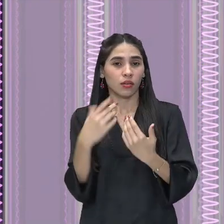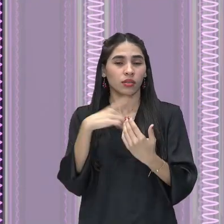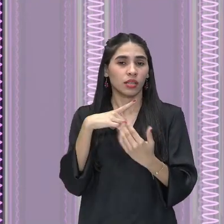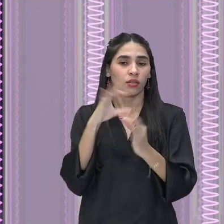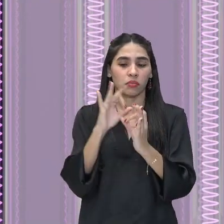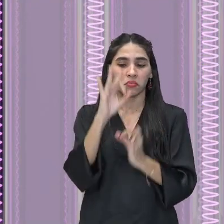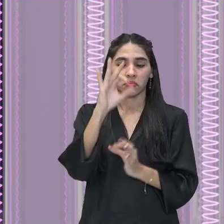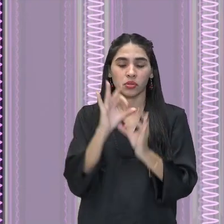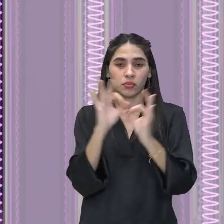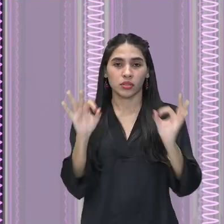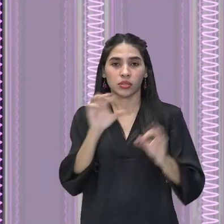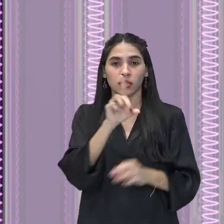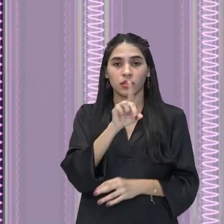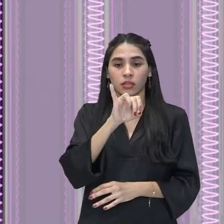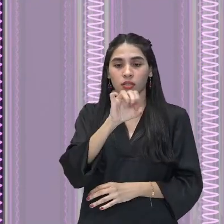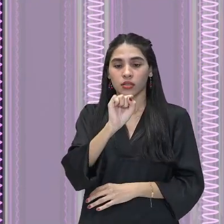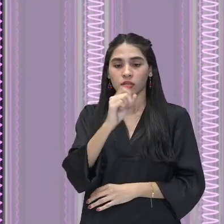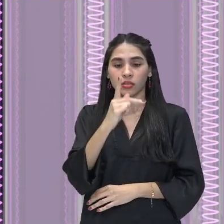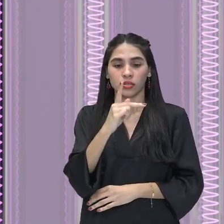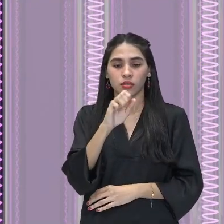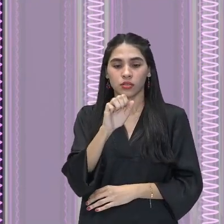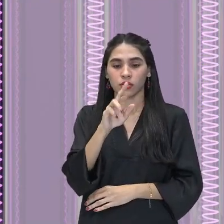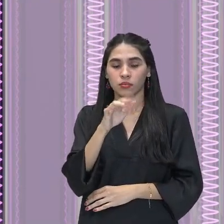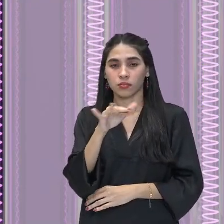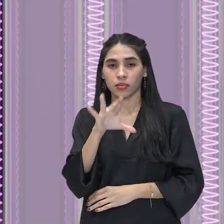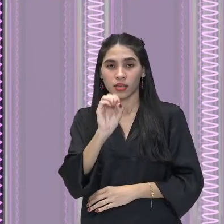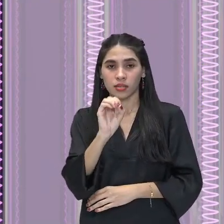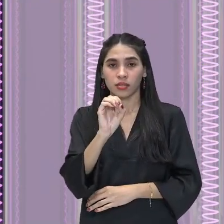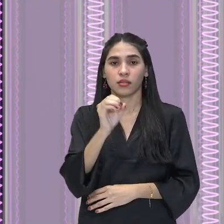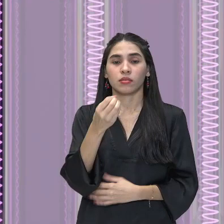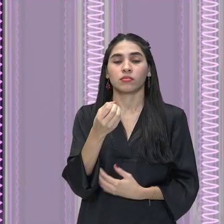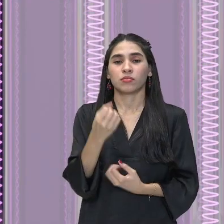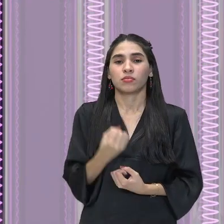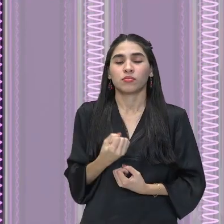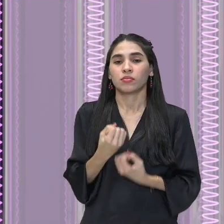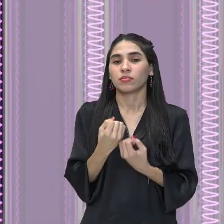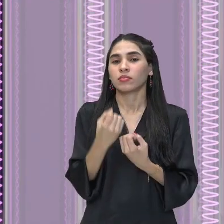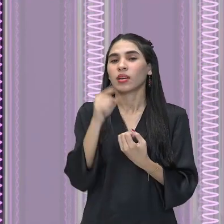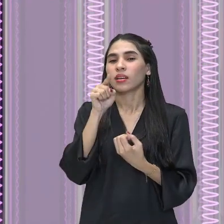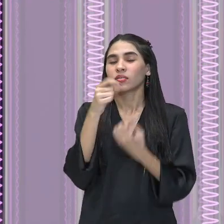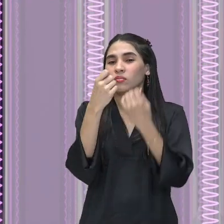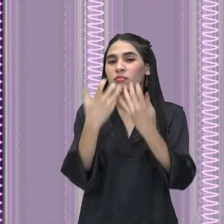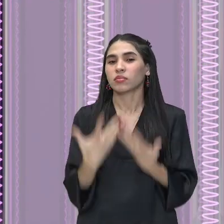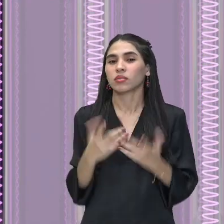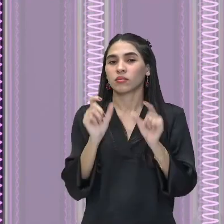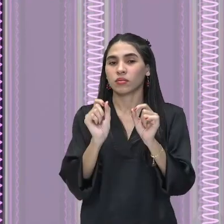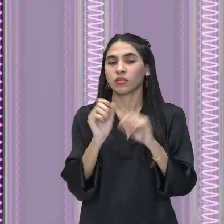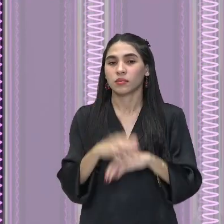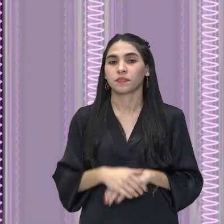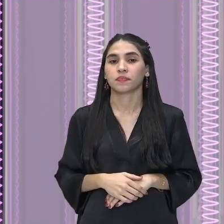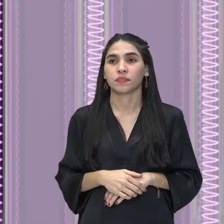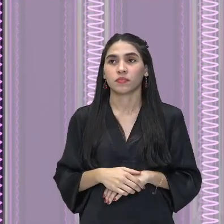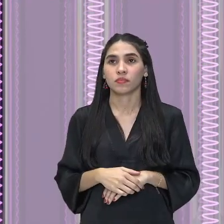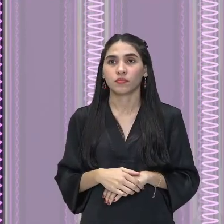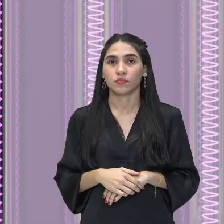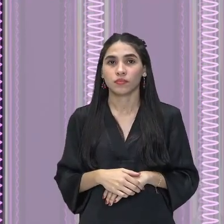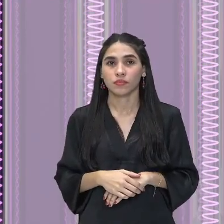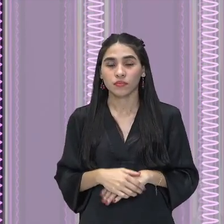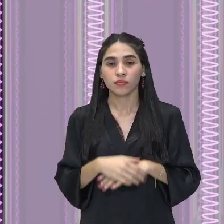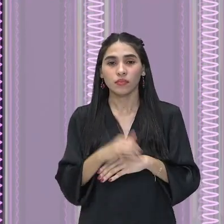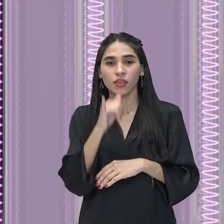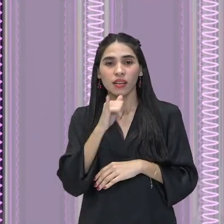de dispersão, ela então expressa o quão alto